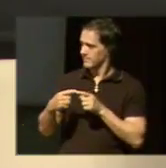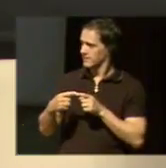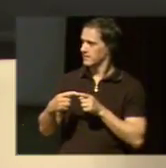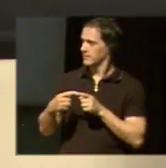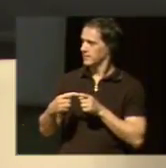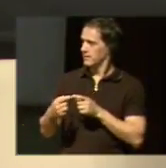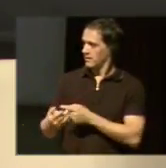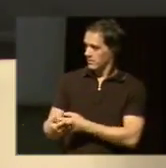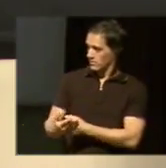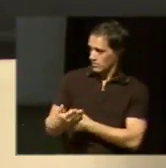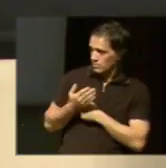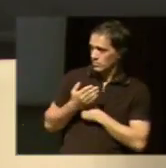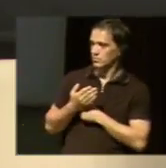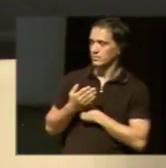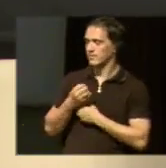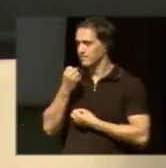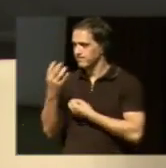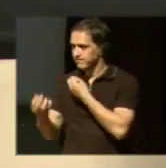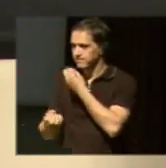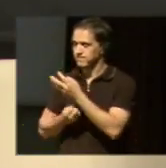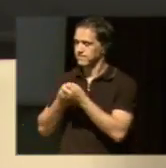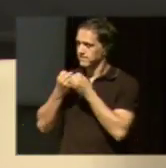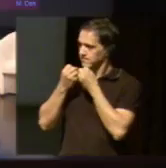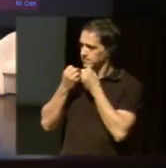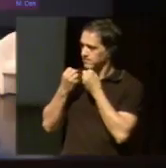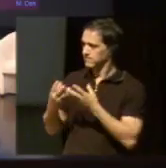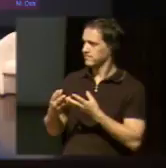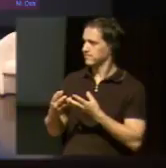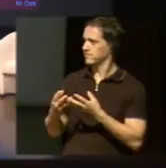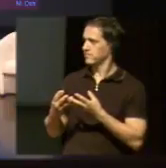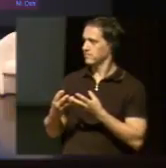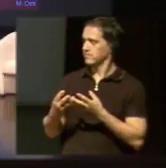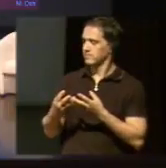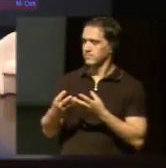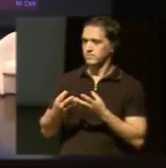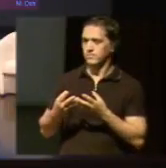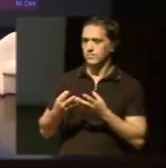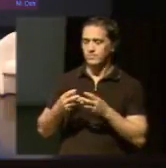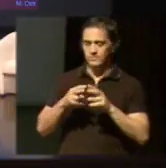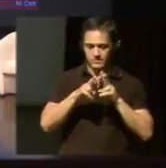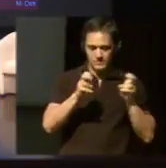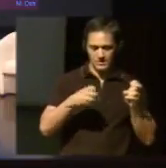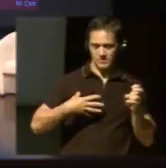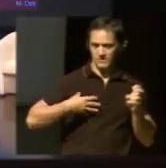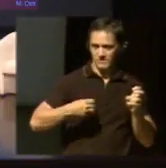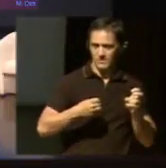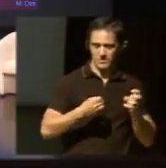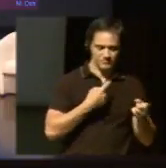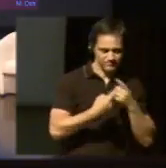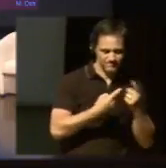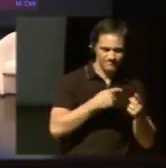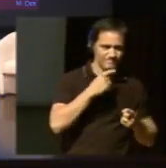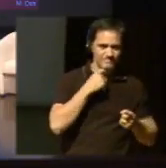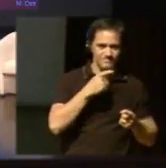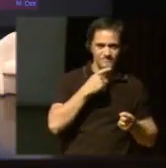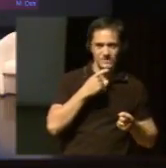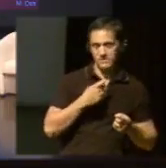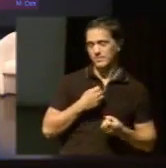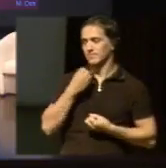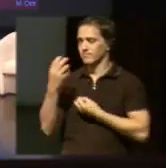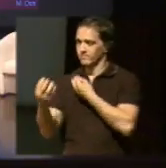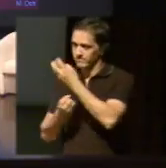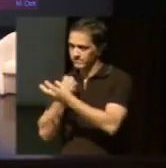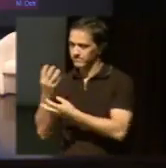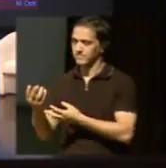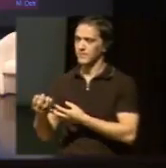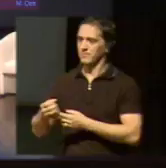compartilhar isso com esses jovens, assuntos que não conseguem conversar com os filhos. Então mostram esses jovens como é que